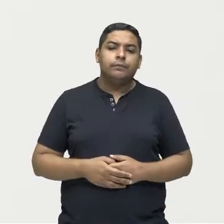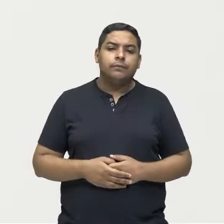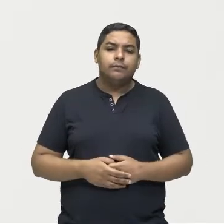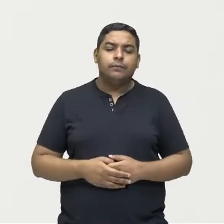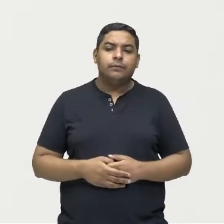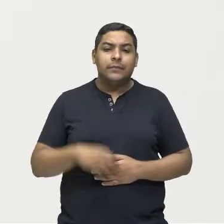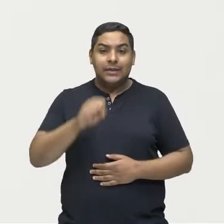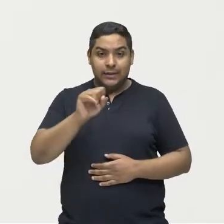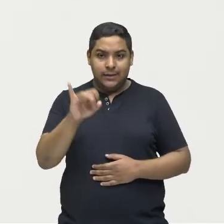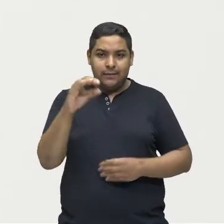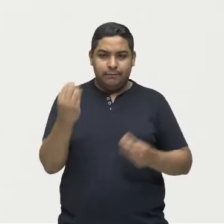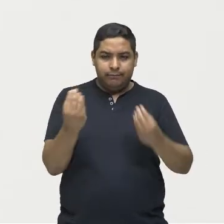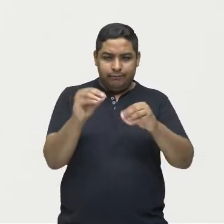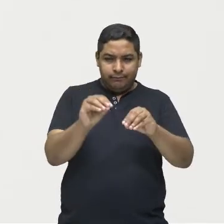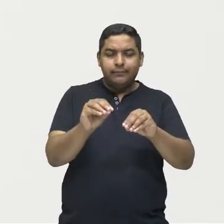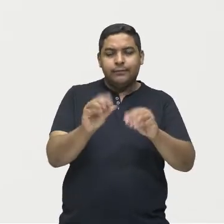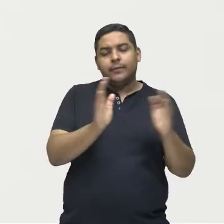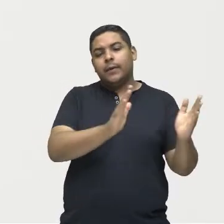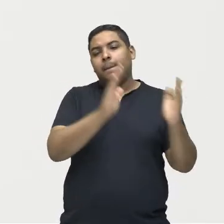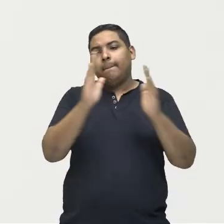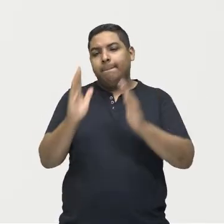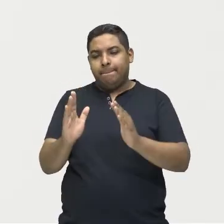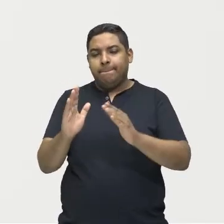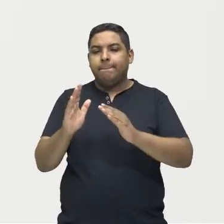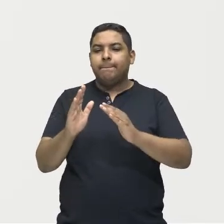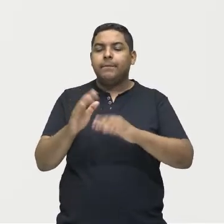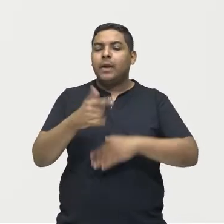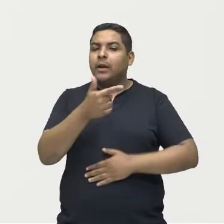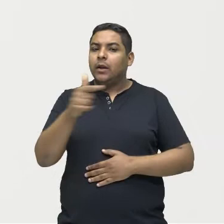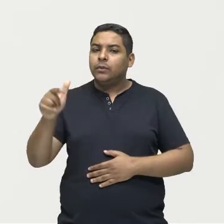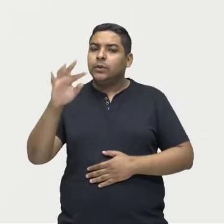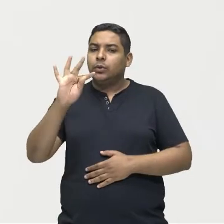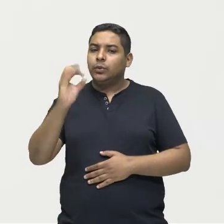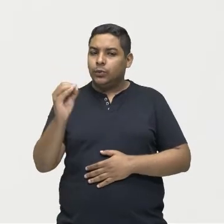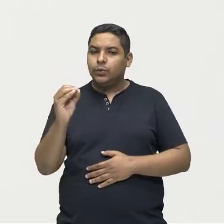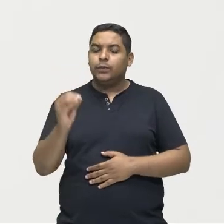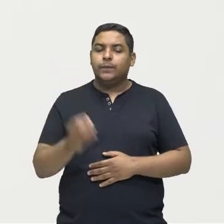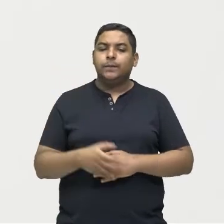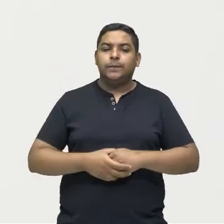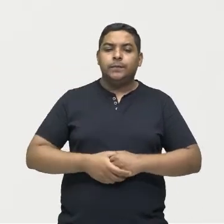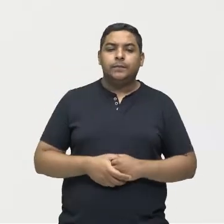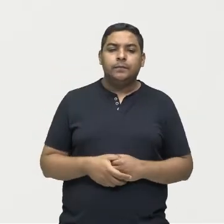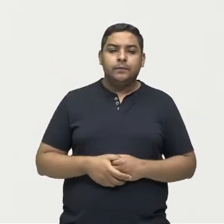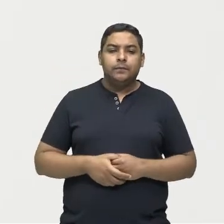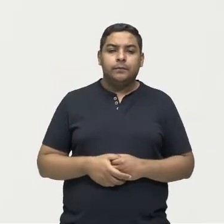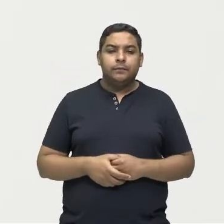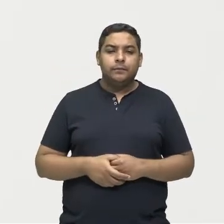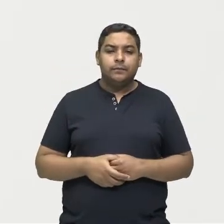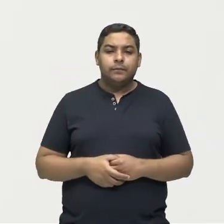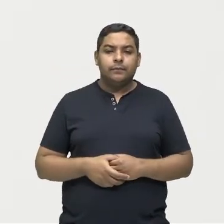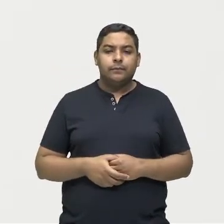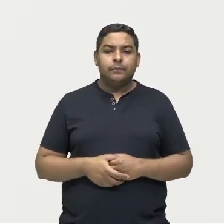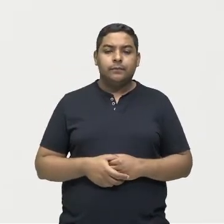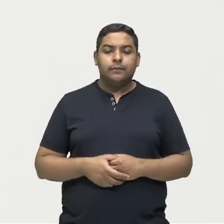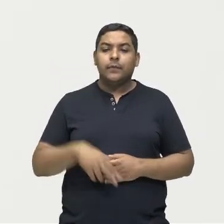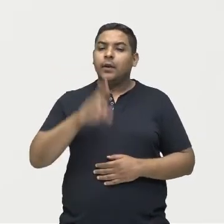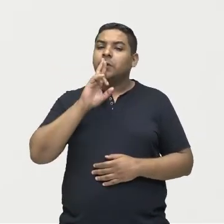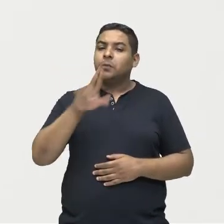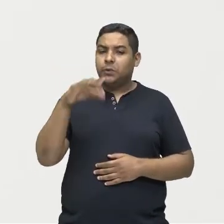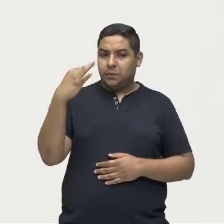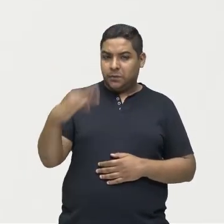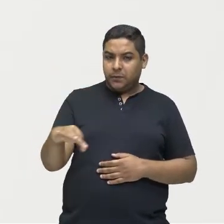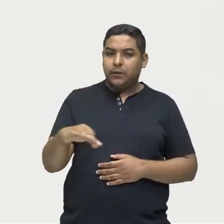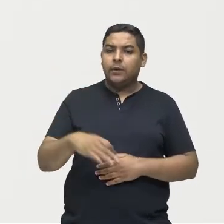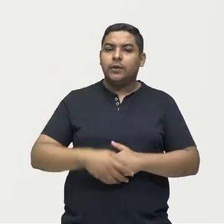eu coloco ele ao lado do verbo auxiliar, ele perde o to. Ele fica sem o to, portanto. Então, essa resposta aqui está correta, tá? Letra